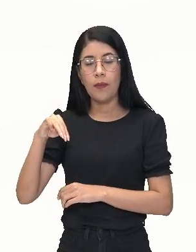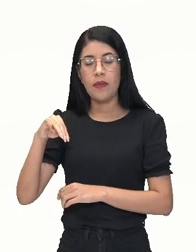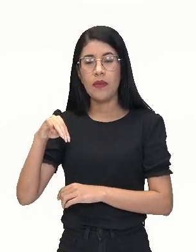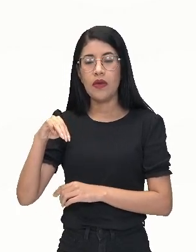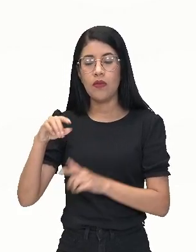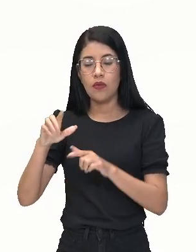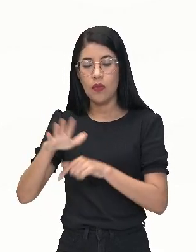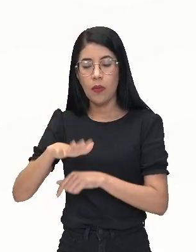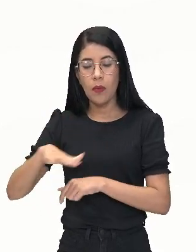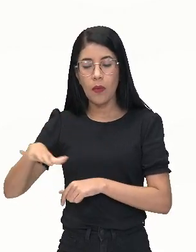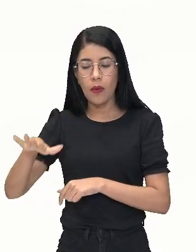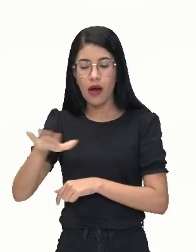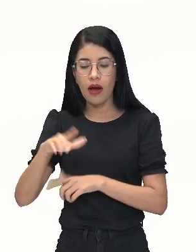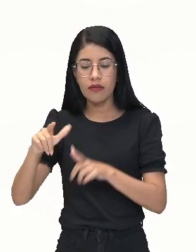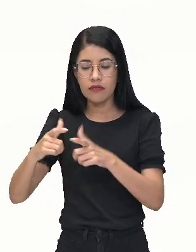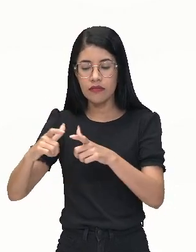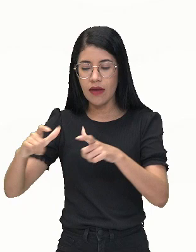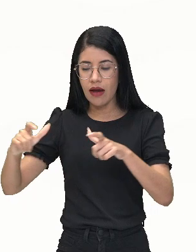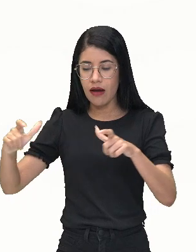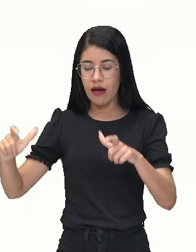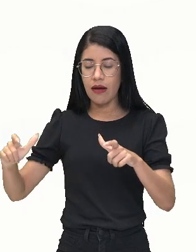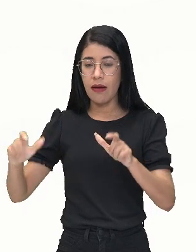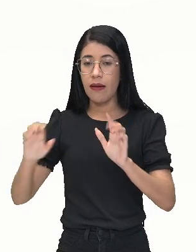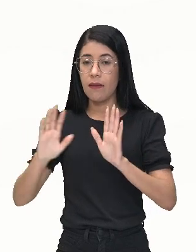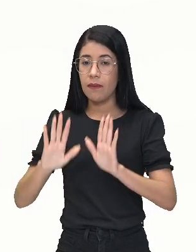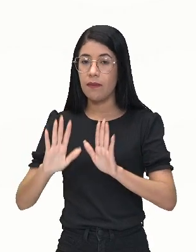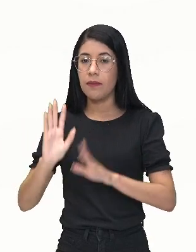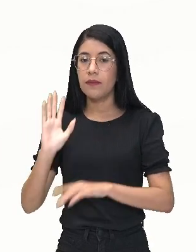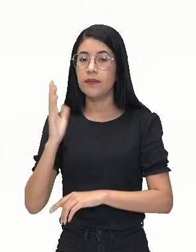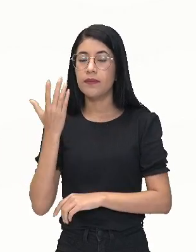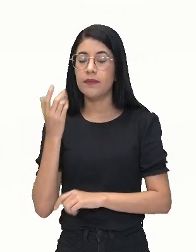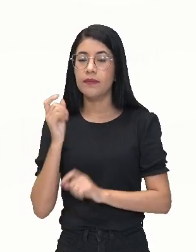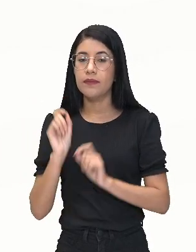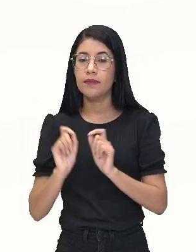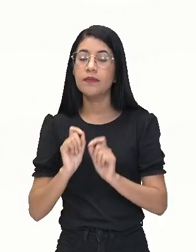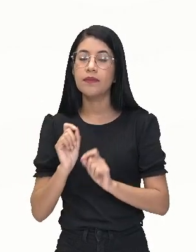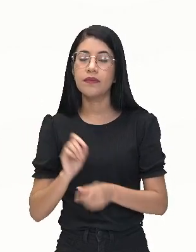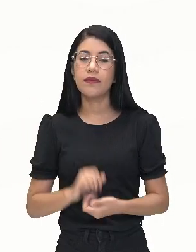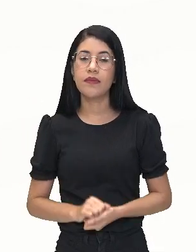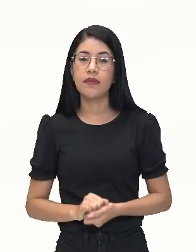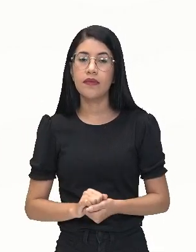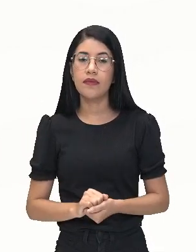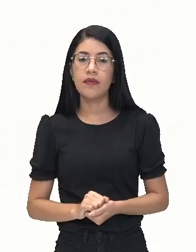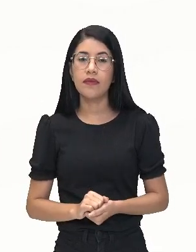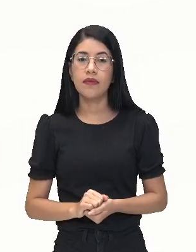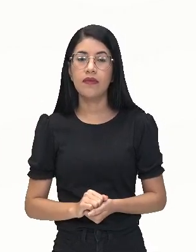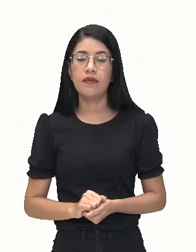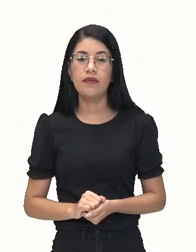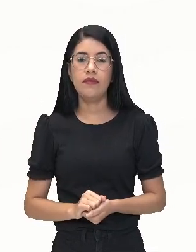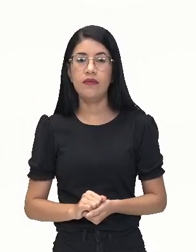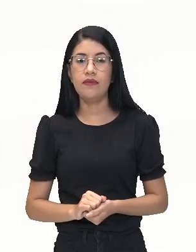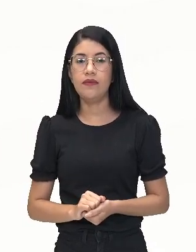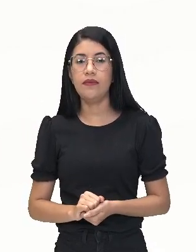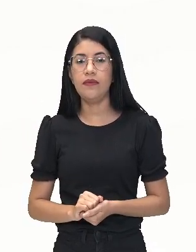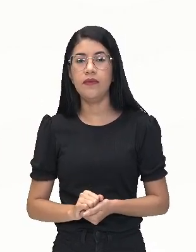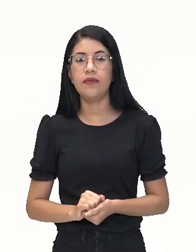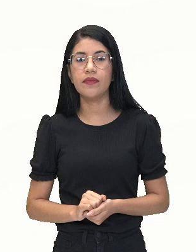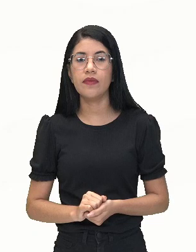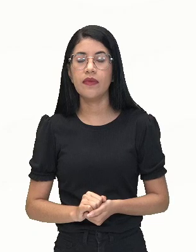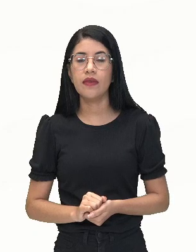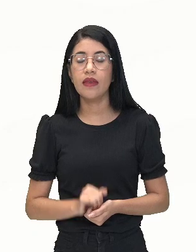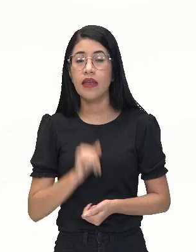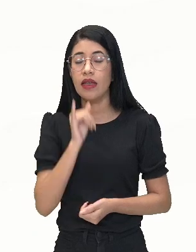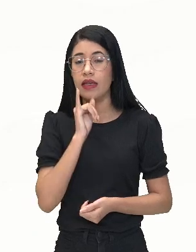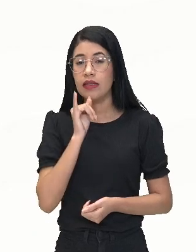terreno. Só que o que acontece, gente? A gente não fala que, por exemplo, a